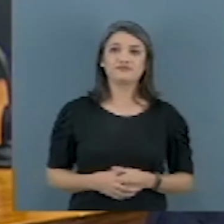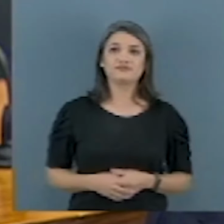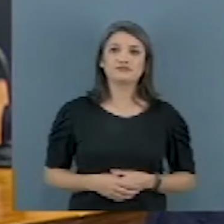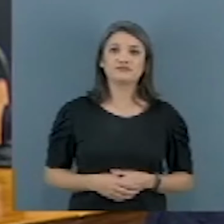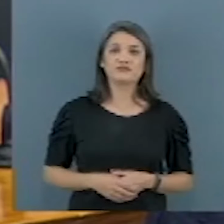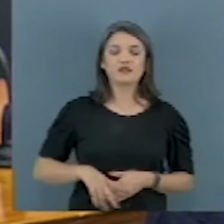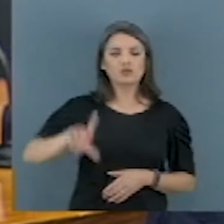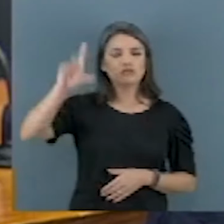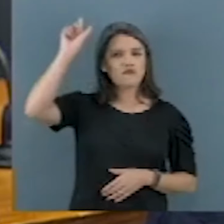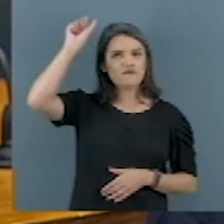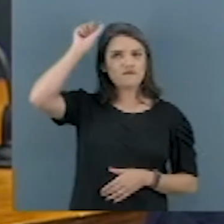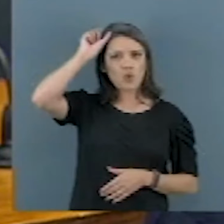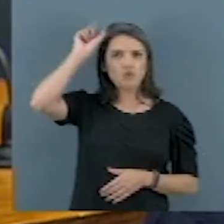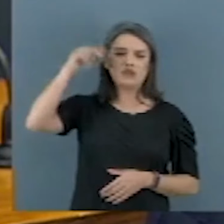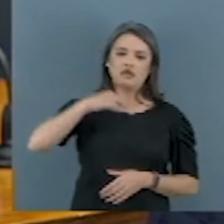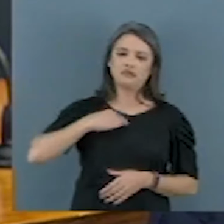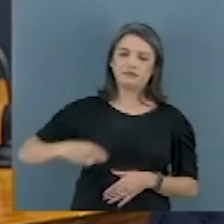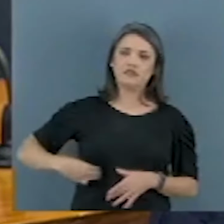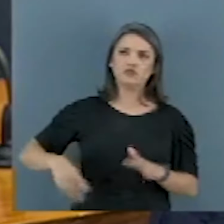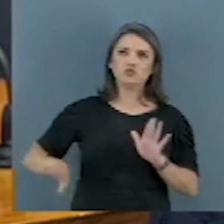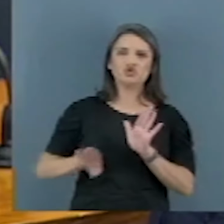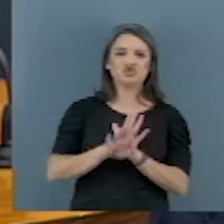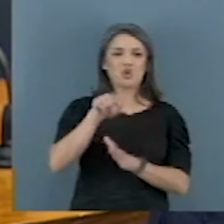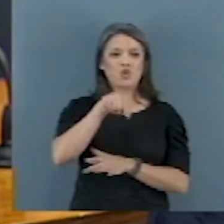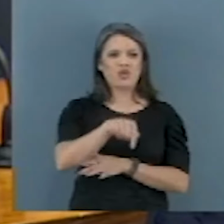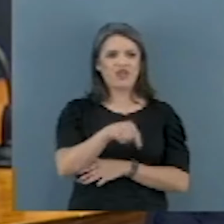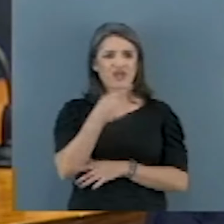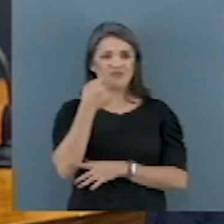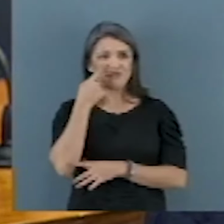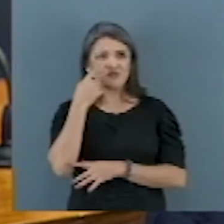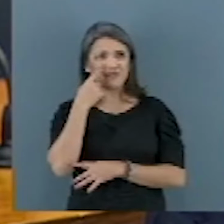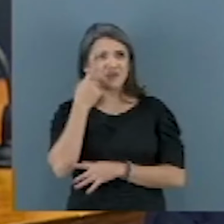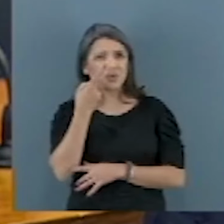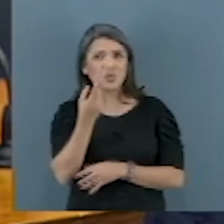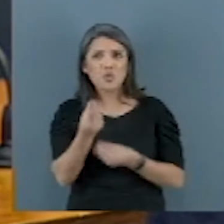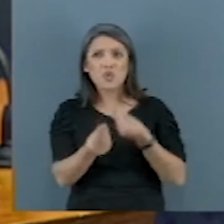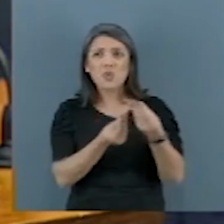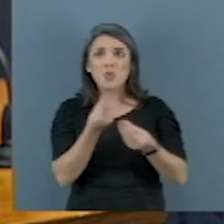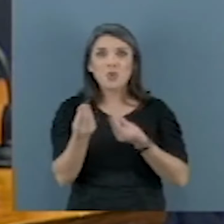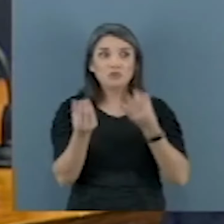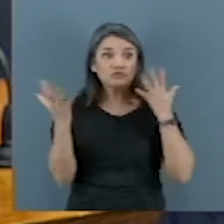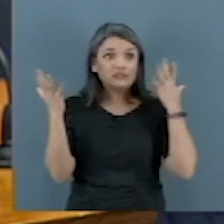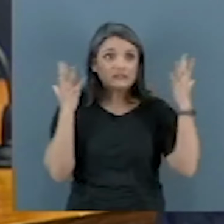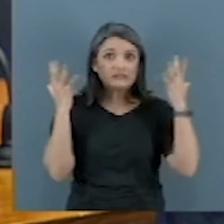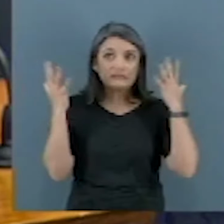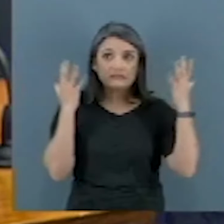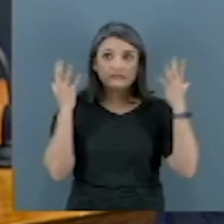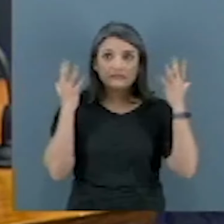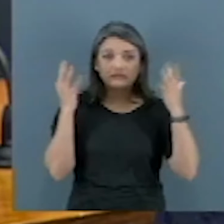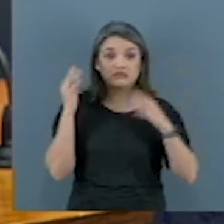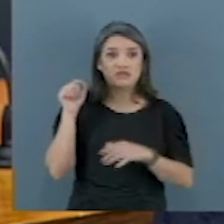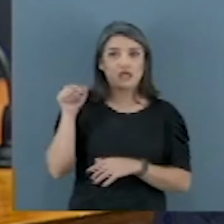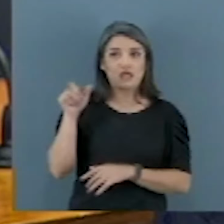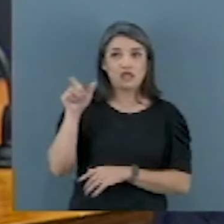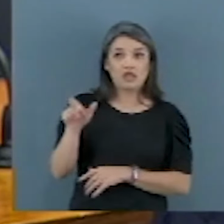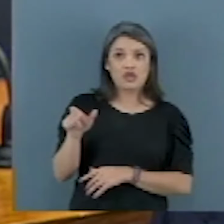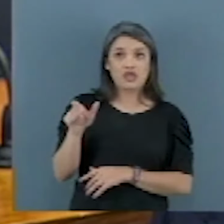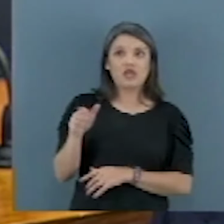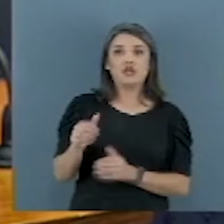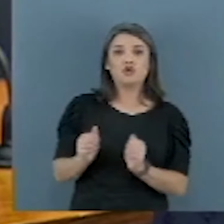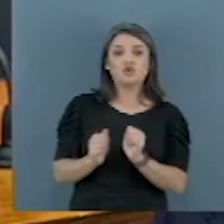lá na região do bairro Conquista, Alan, e era um desespero. Ele e a Marina, que o Lucas aqui... Ele não falou mal da